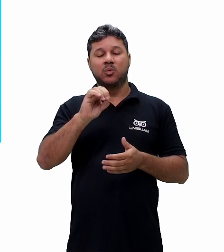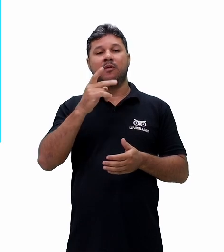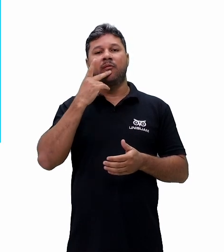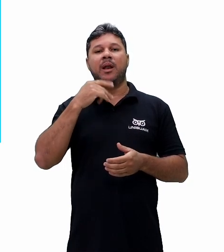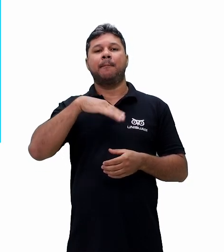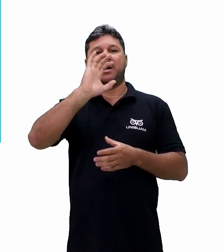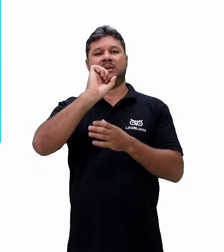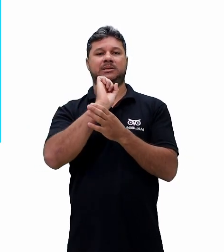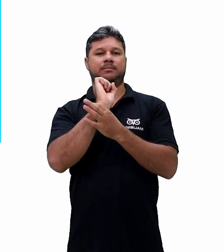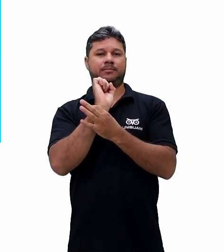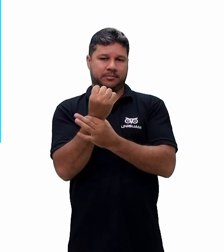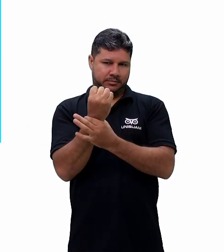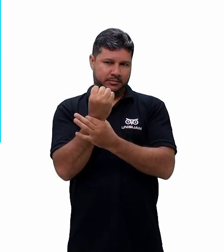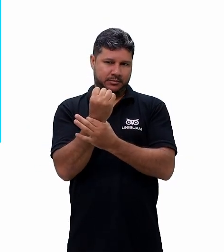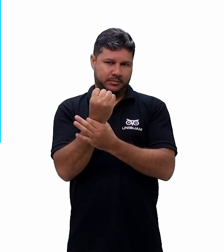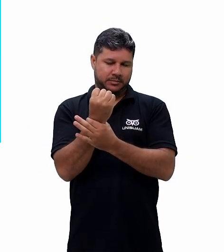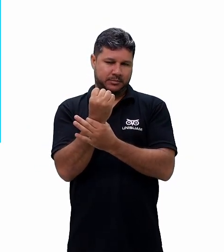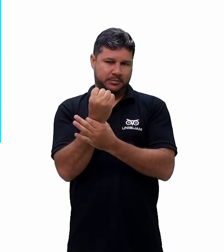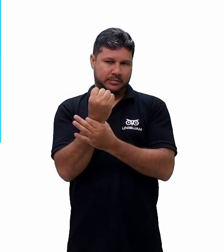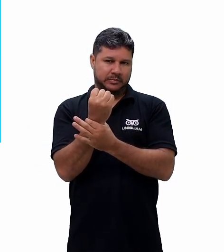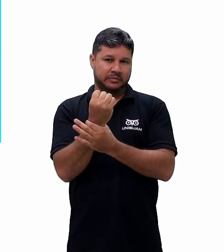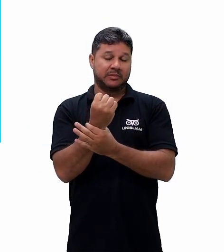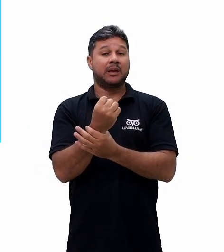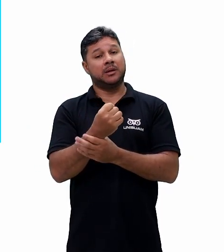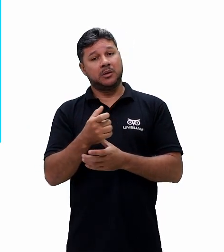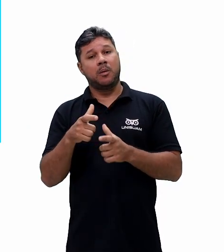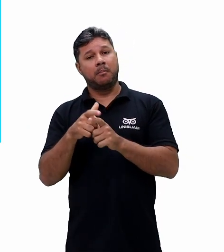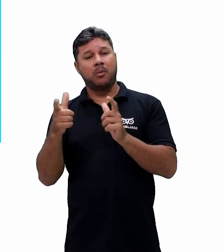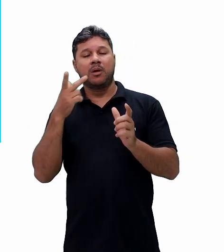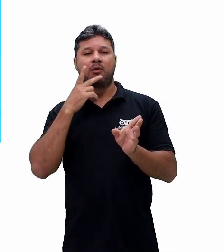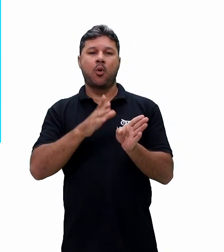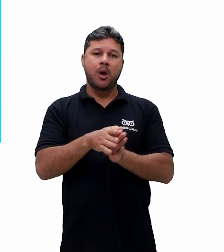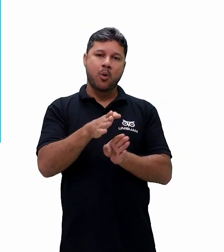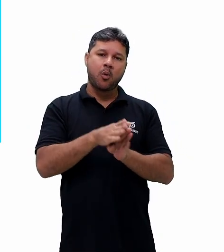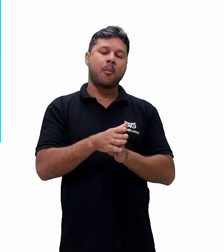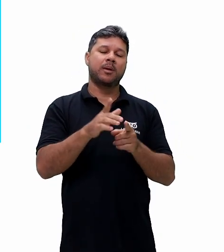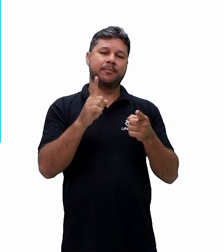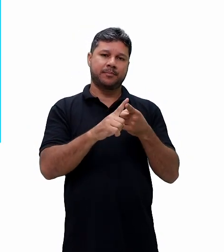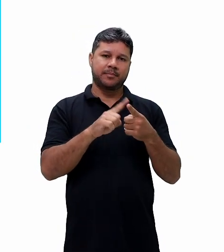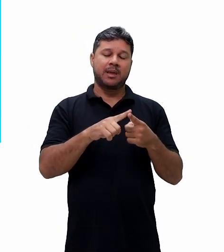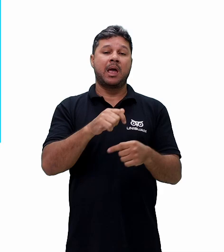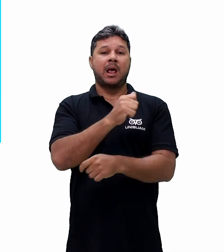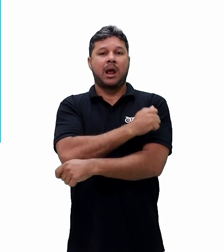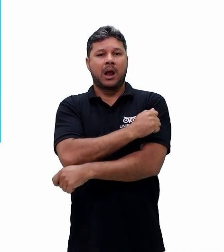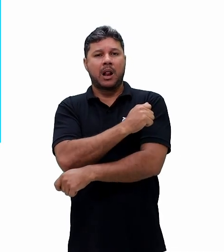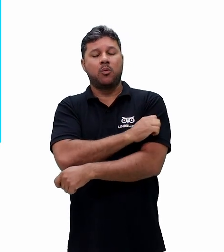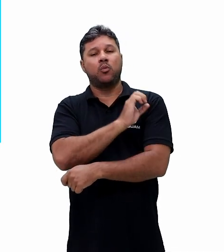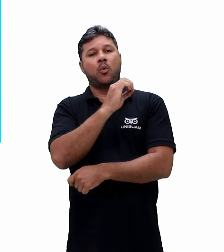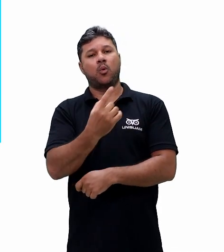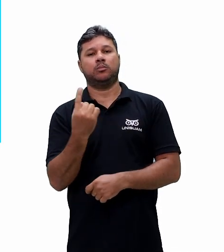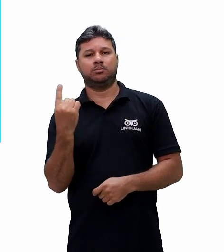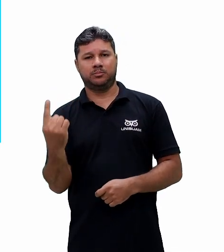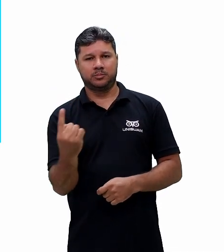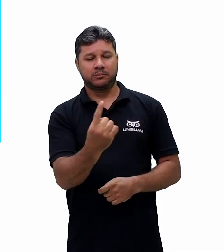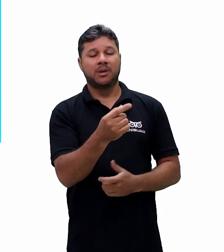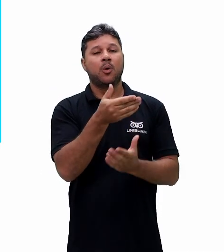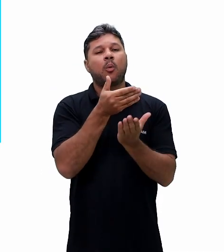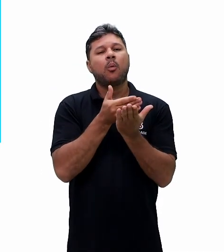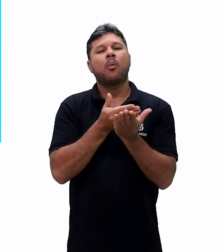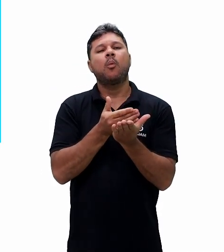seguro, portanto, é o método mais indicado para alunos ou